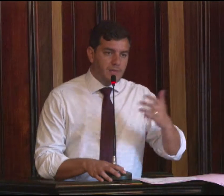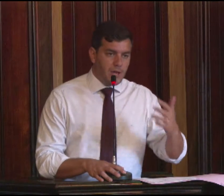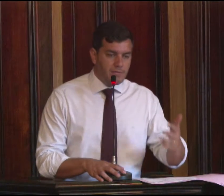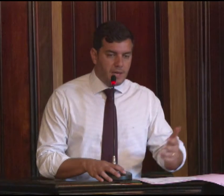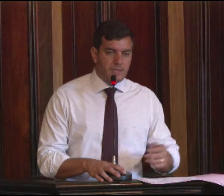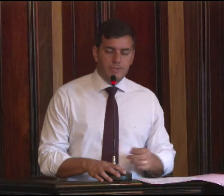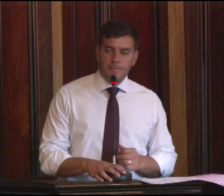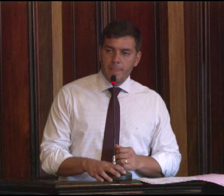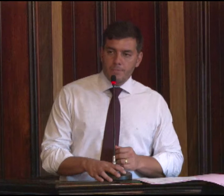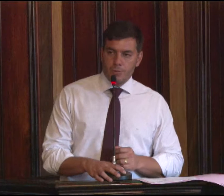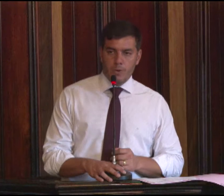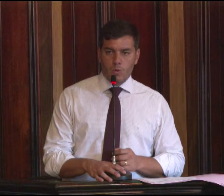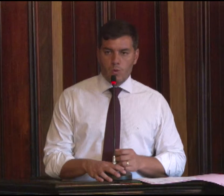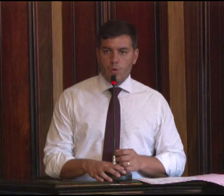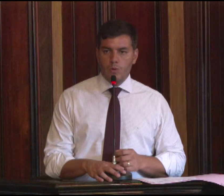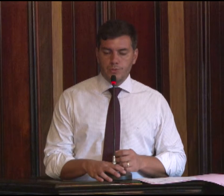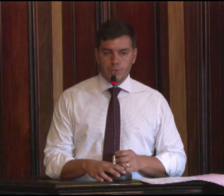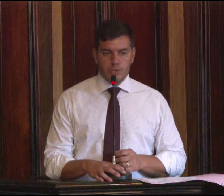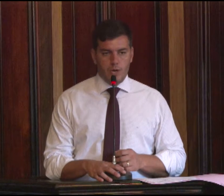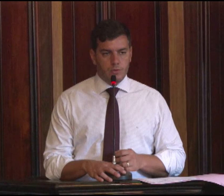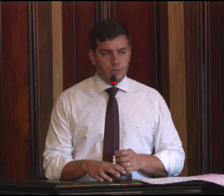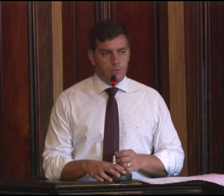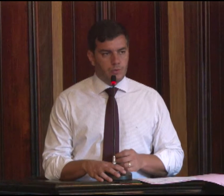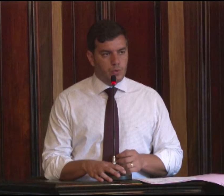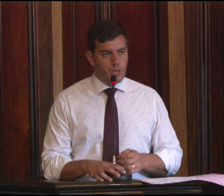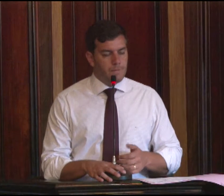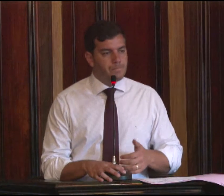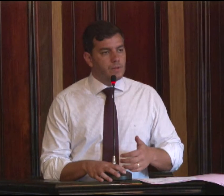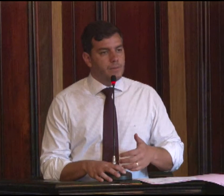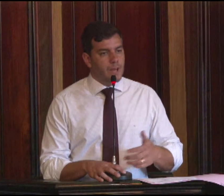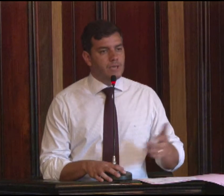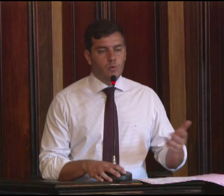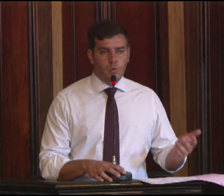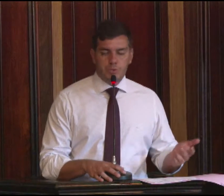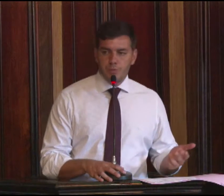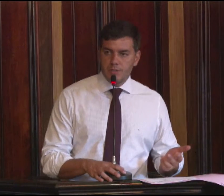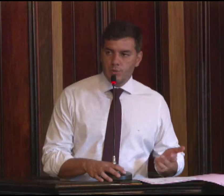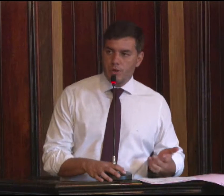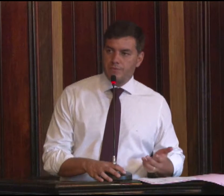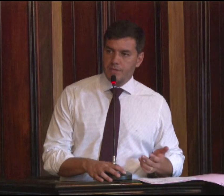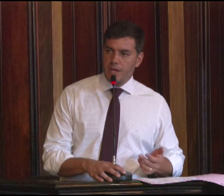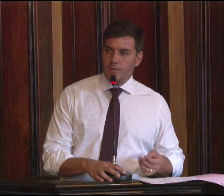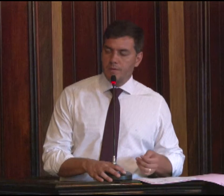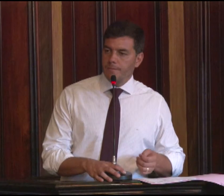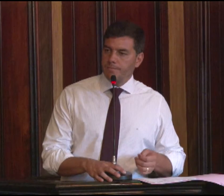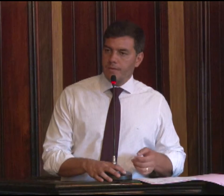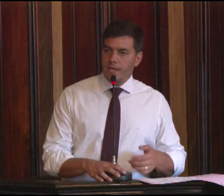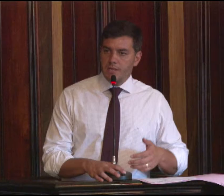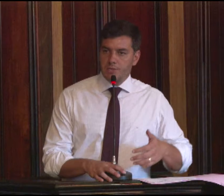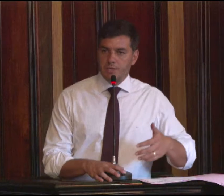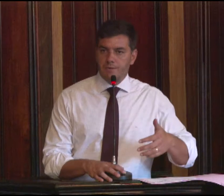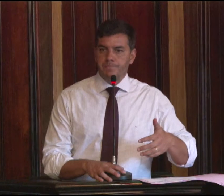através do PROCON e outros órgãos de controle, para que o consumidor final,